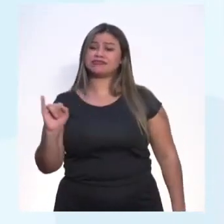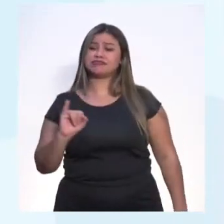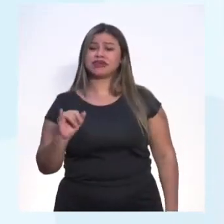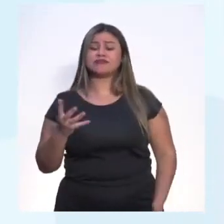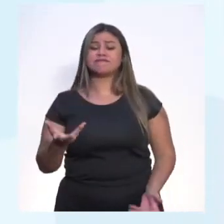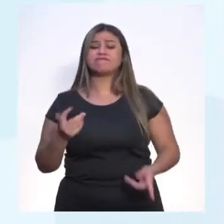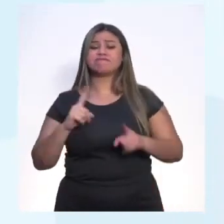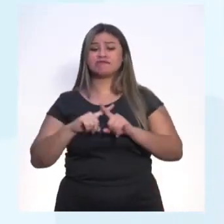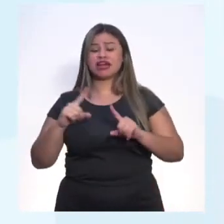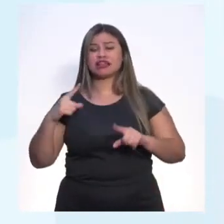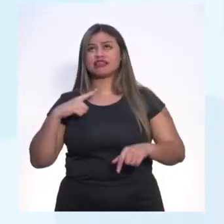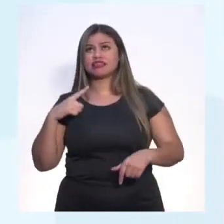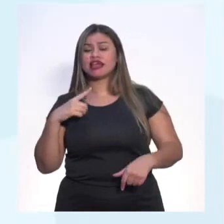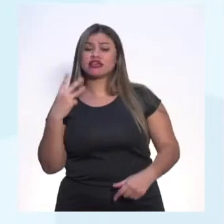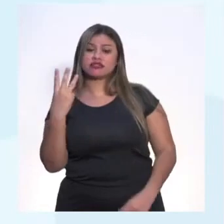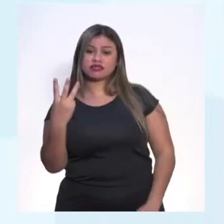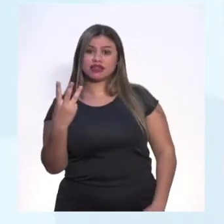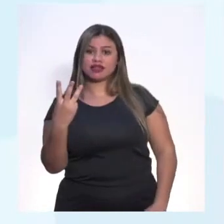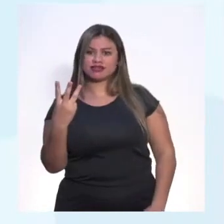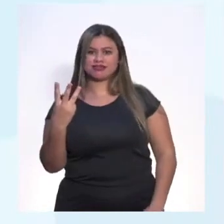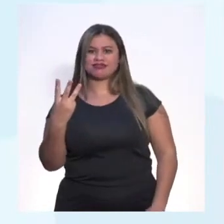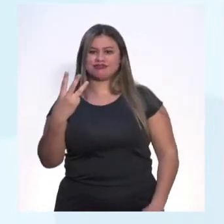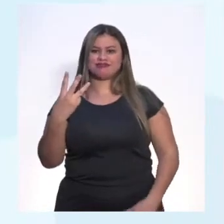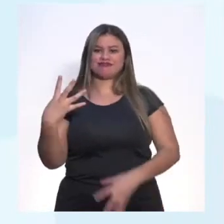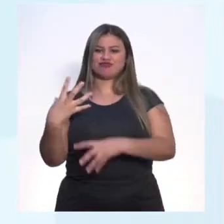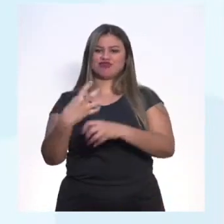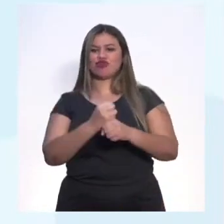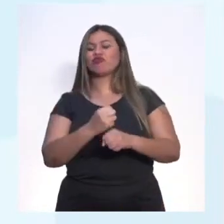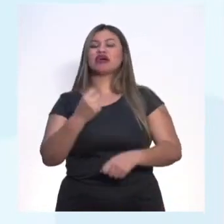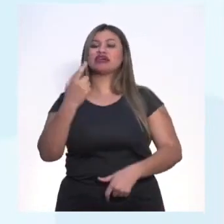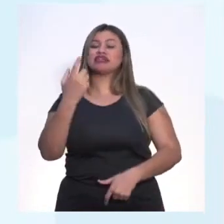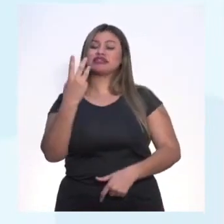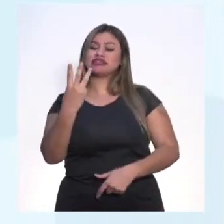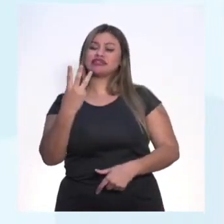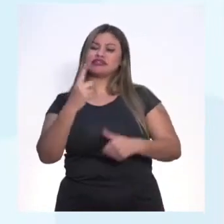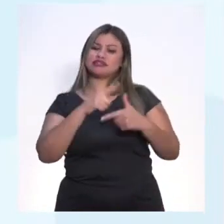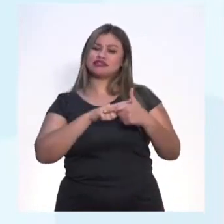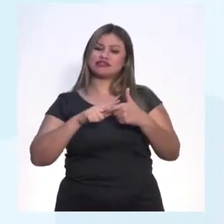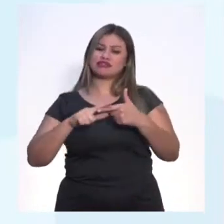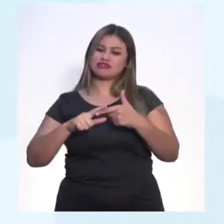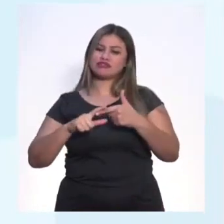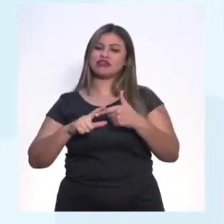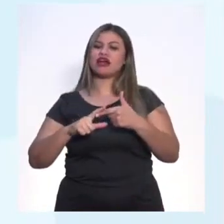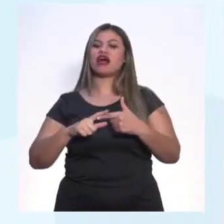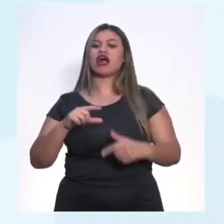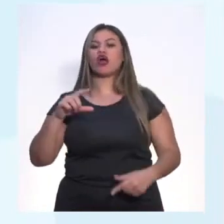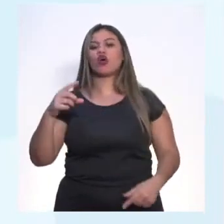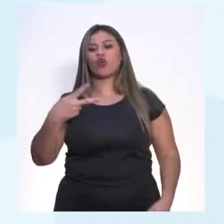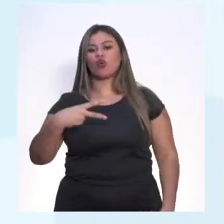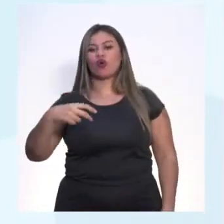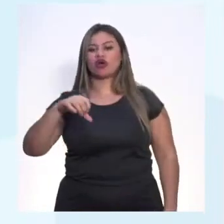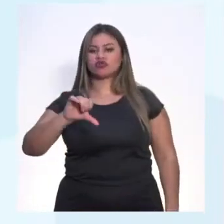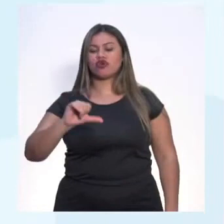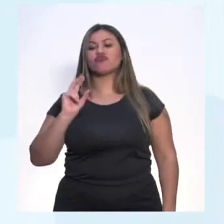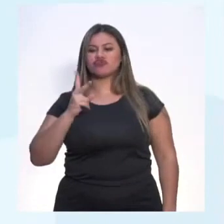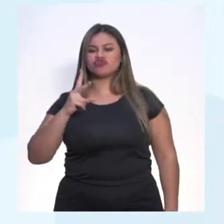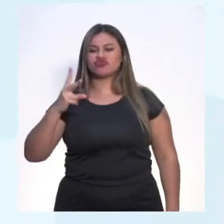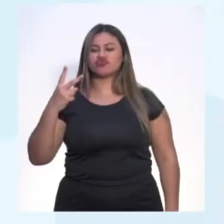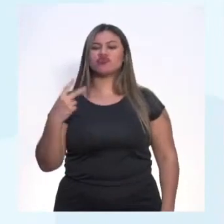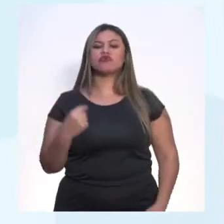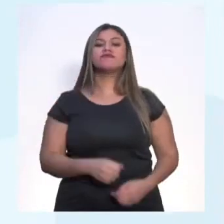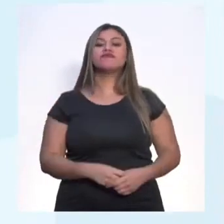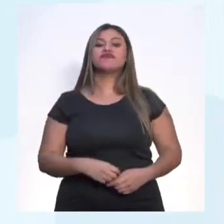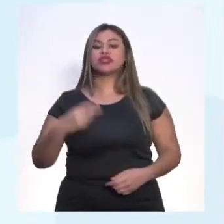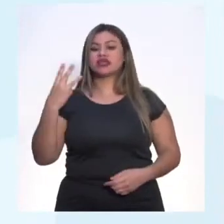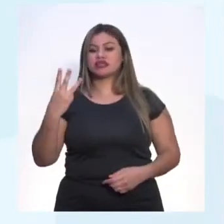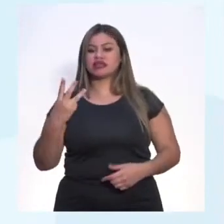está na tabuada do 3. 27 dividido por 3, 9. Está na tabuada do 3, vai